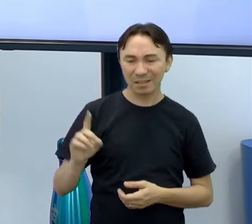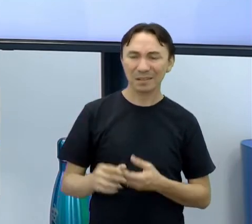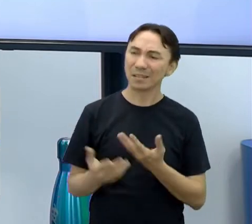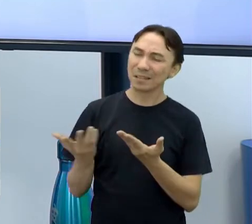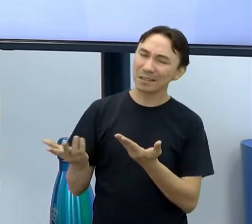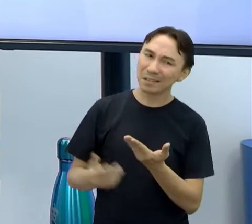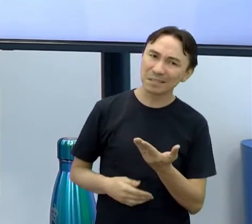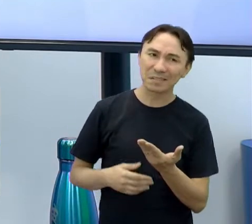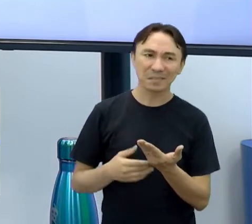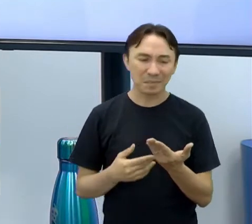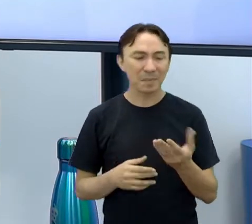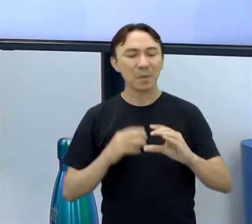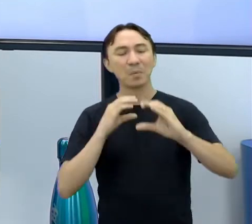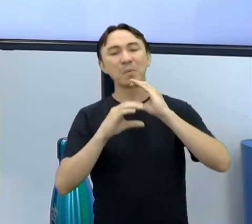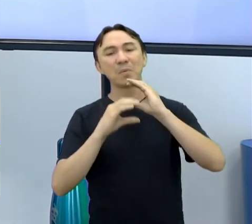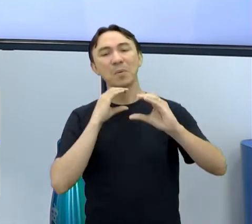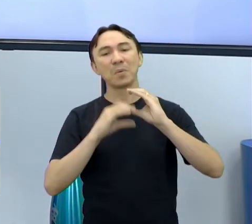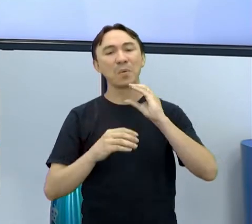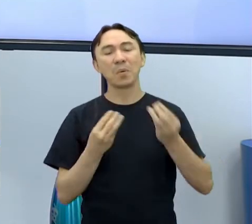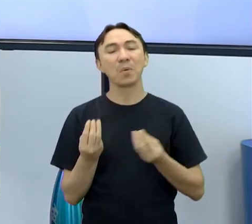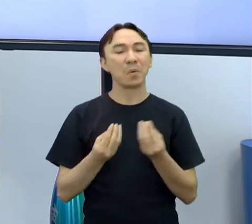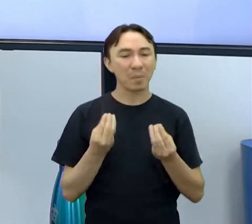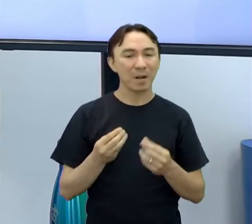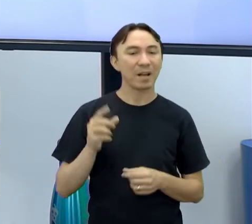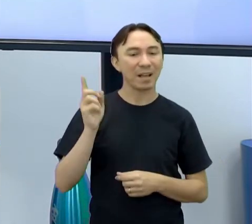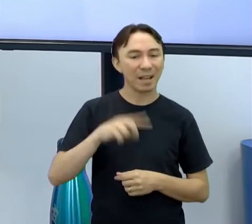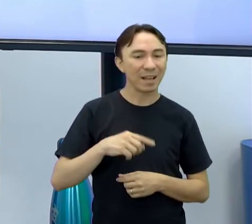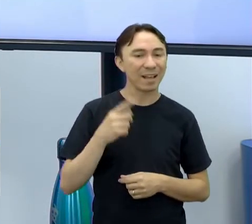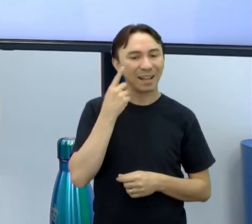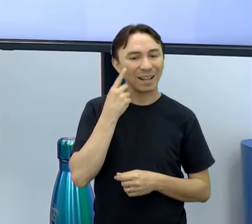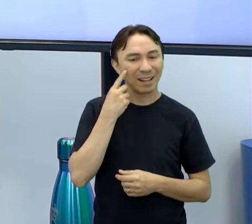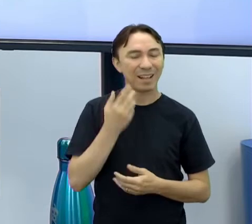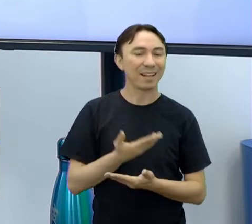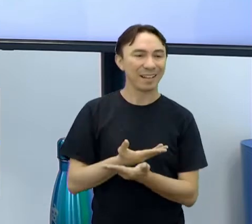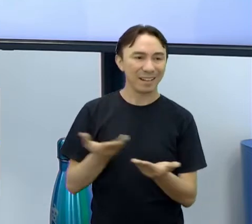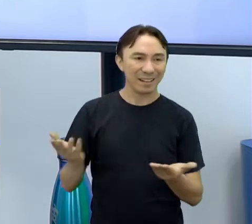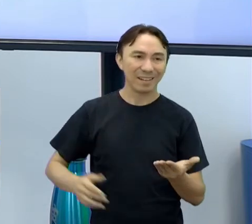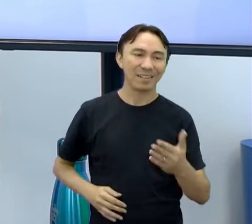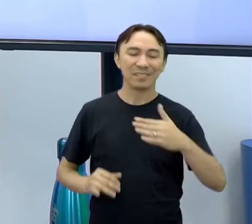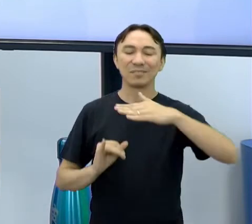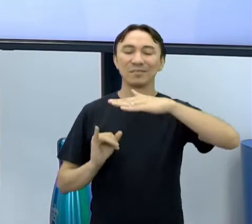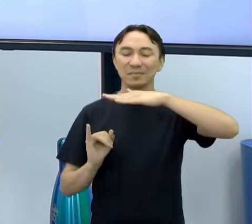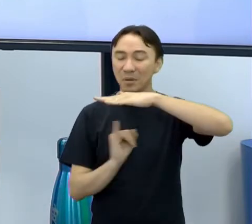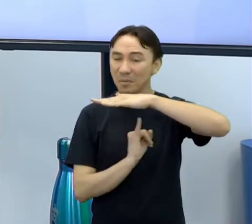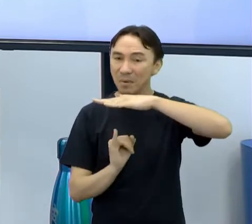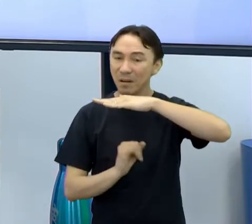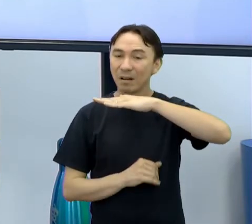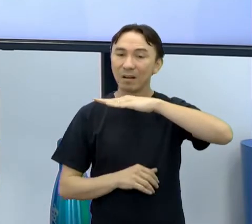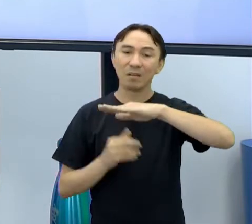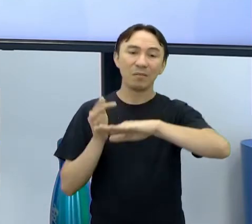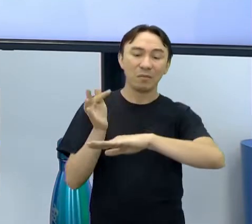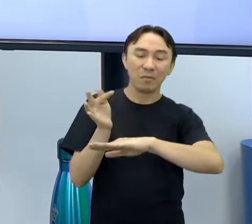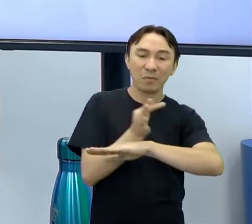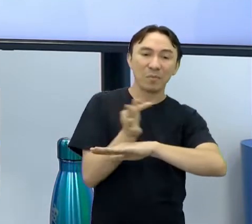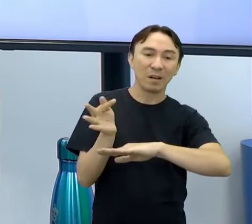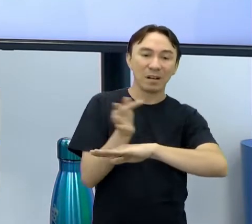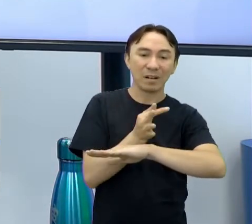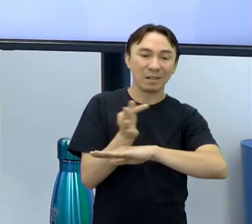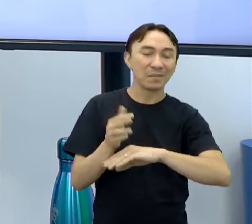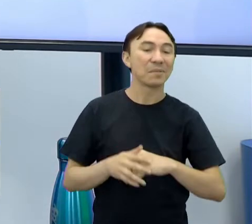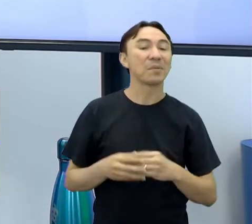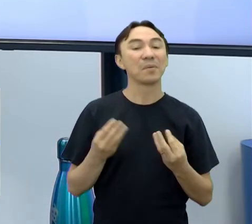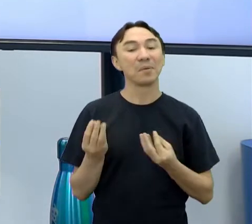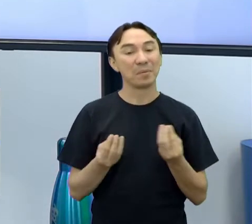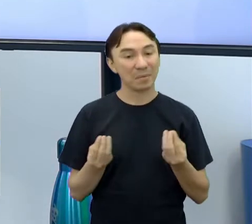bem formal, menos informal, e observamos que o doutor optou, né, por em determinadas situações utilizar uma